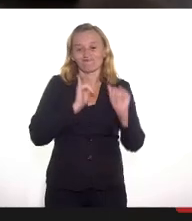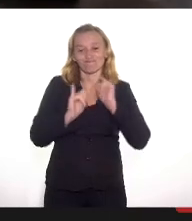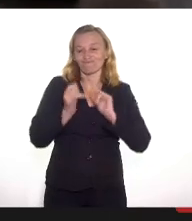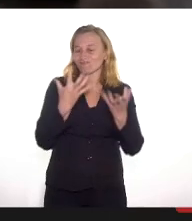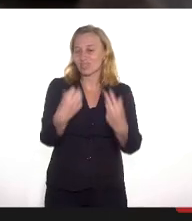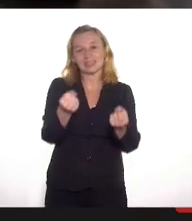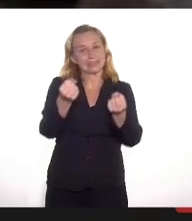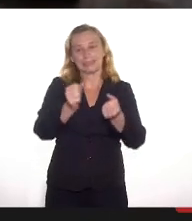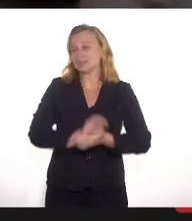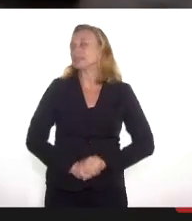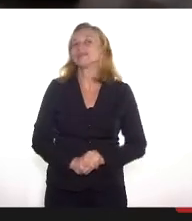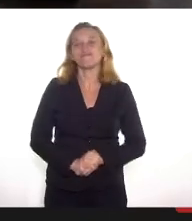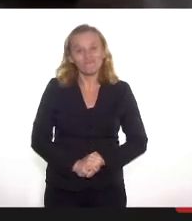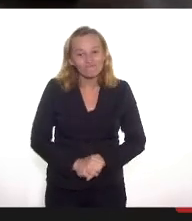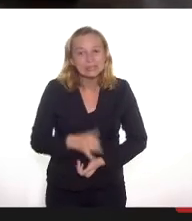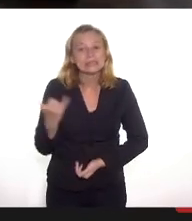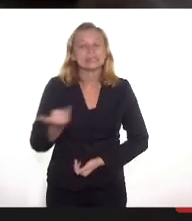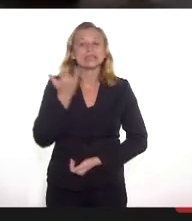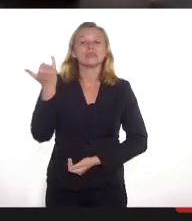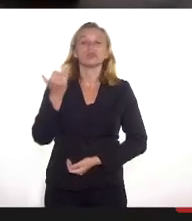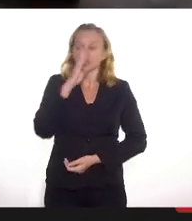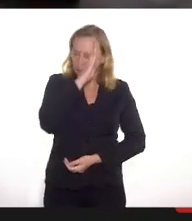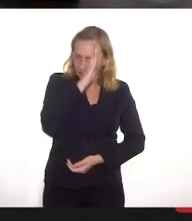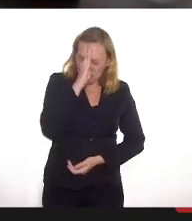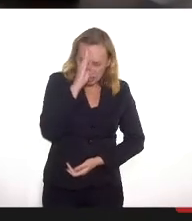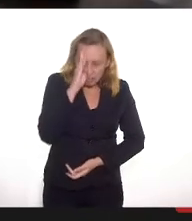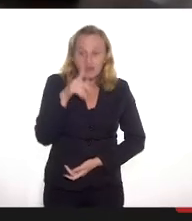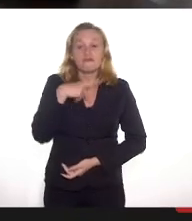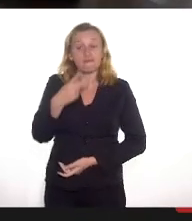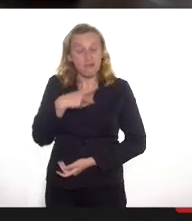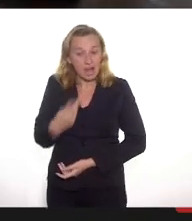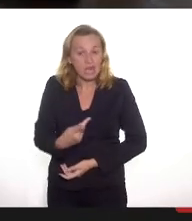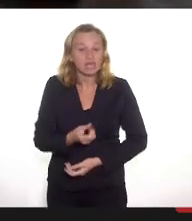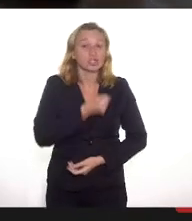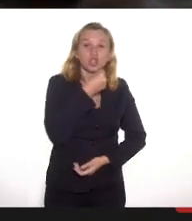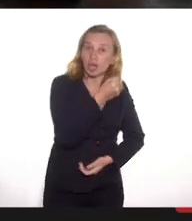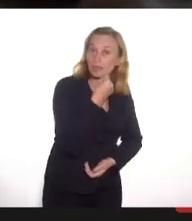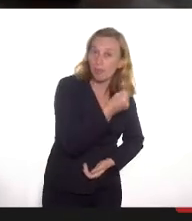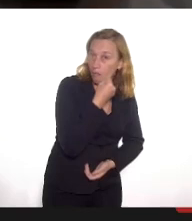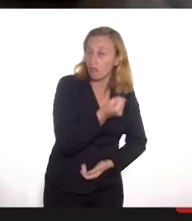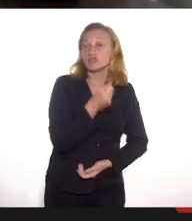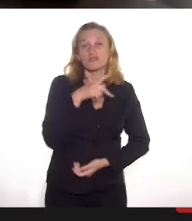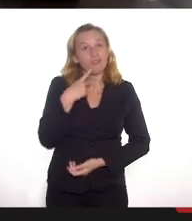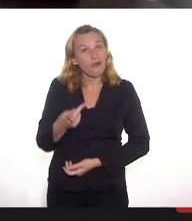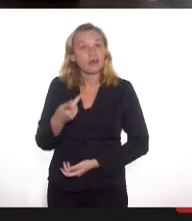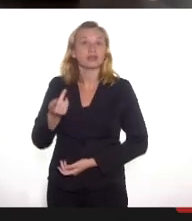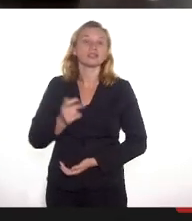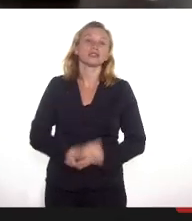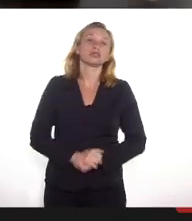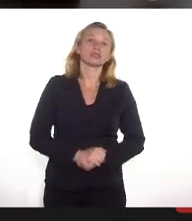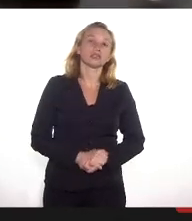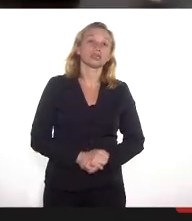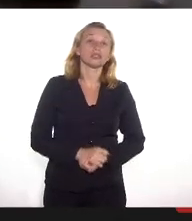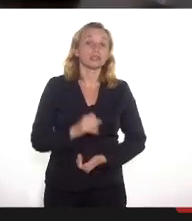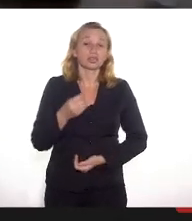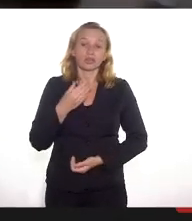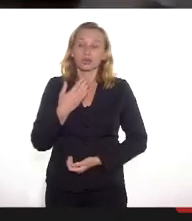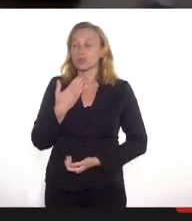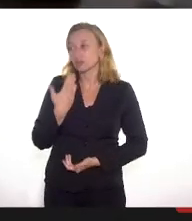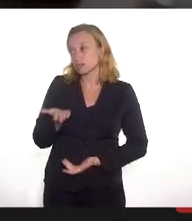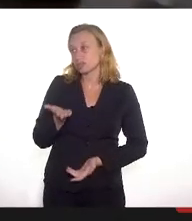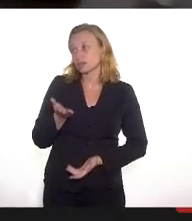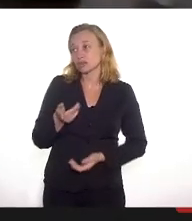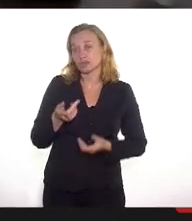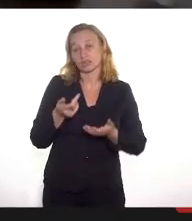da sempre importante que academia faz né que o Jacó o jornalista faz é isso que a gente tem